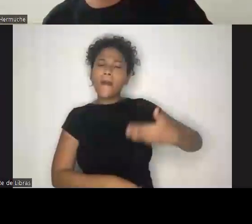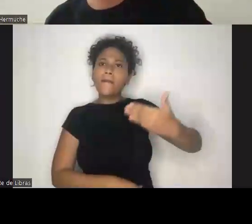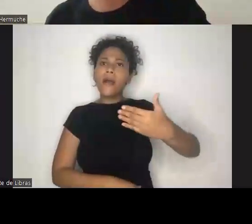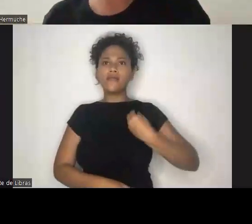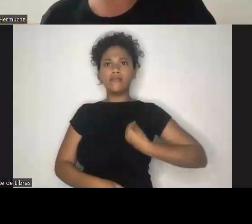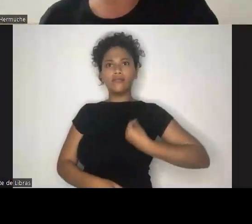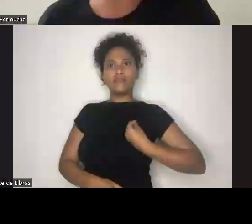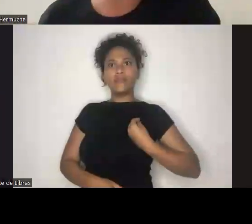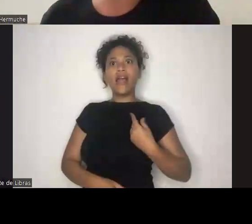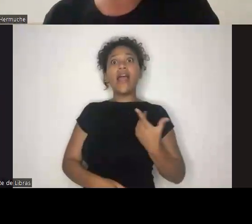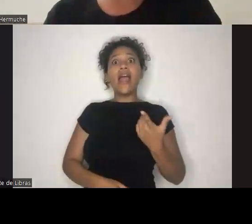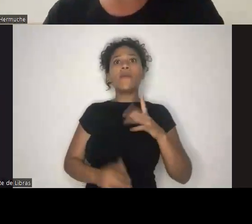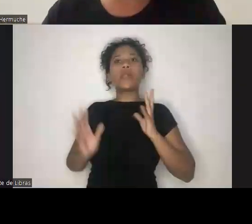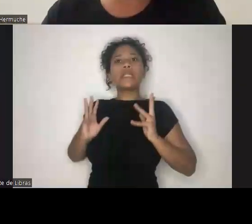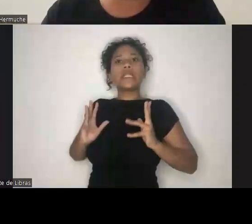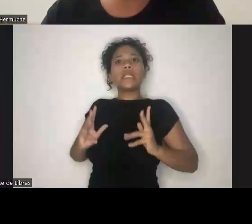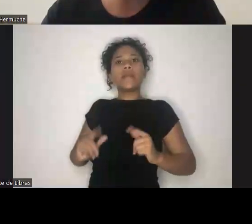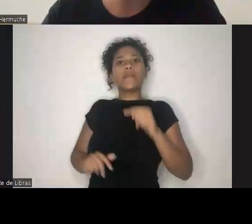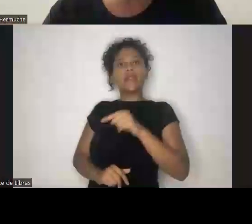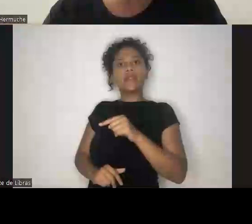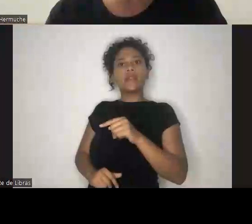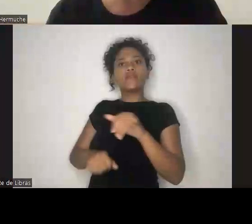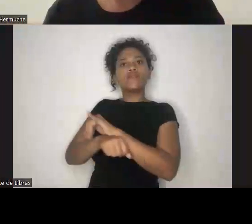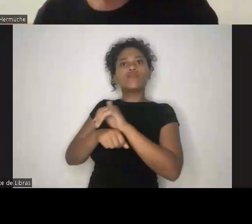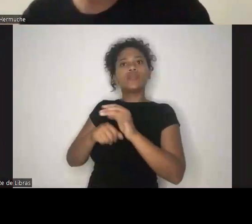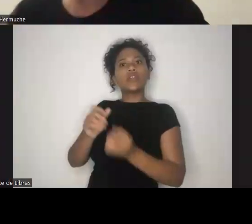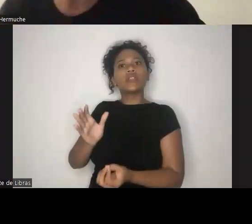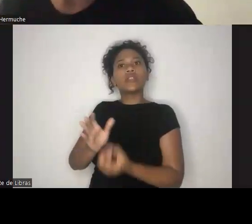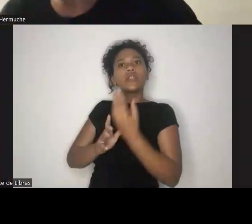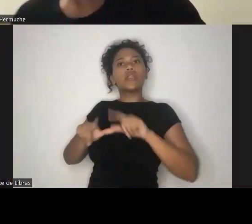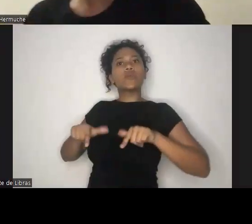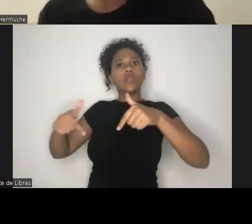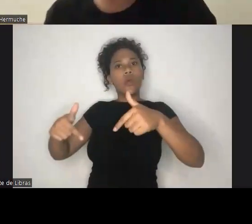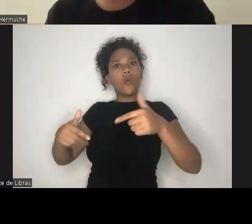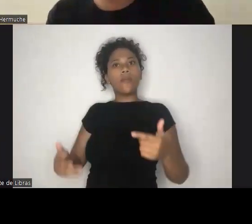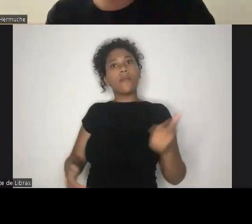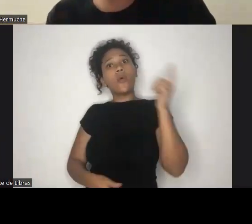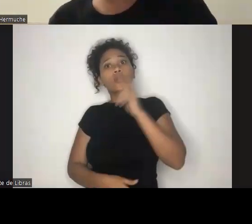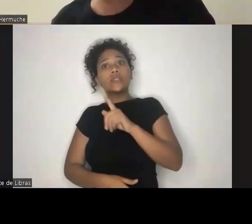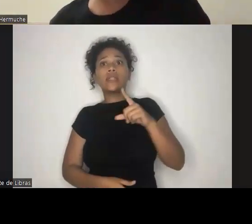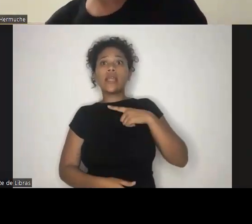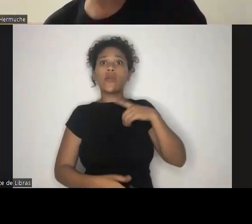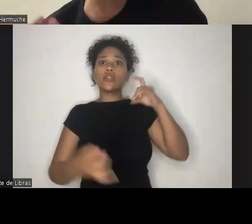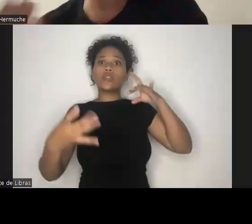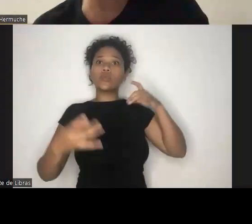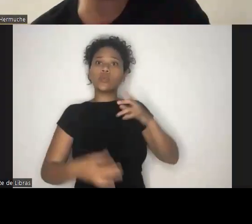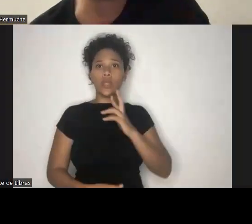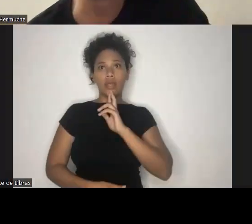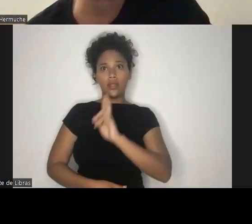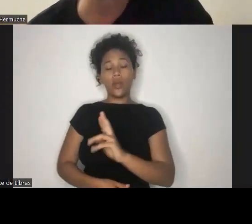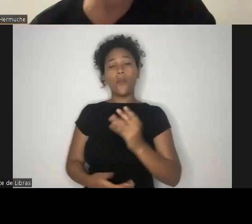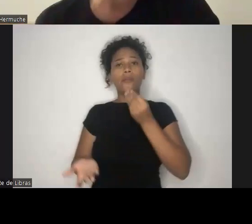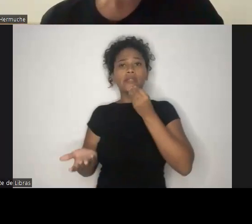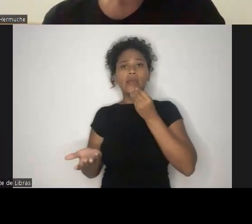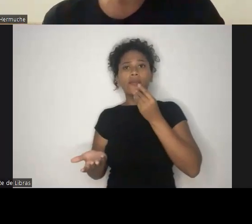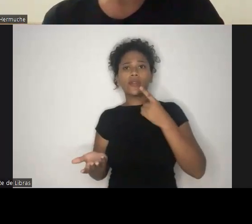trazer uma limpeza de execução inclusive para se chegar nesses resultados então por exemplo eu construí